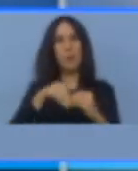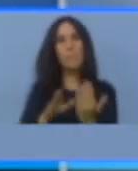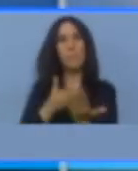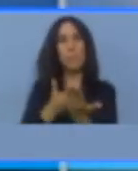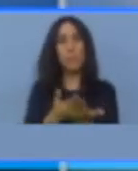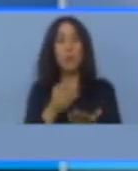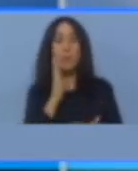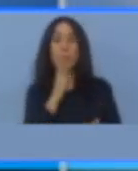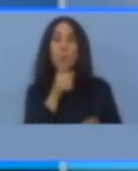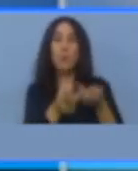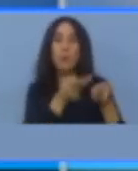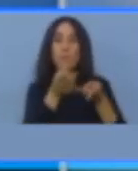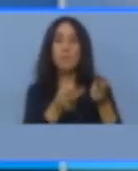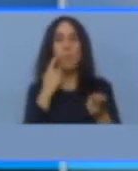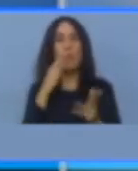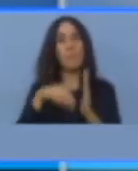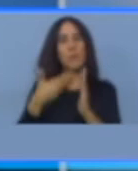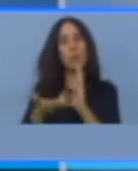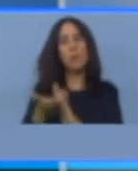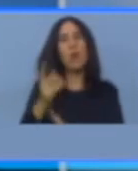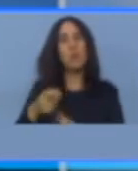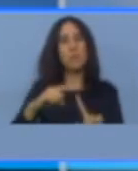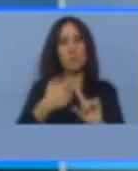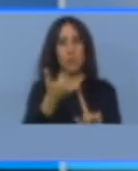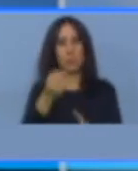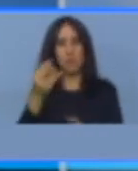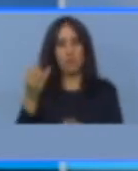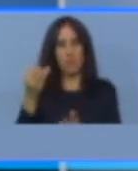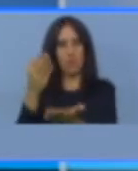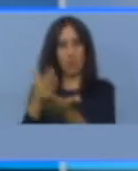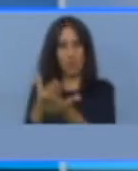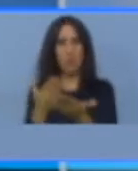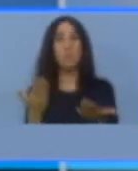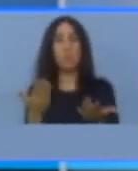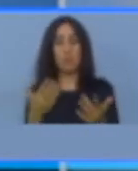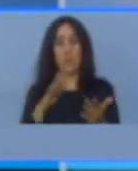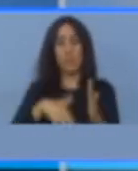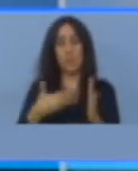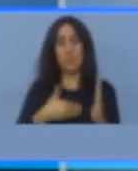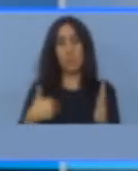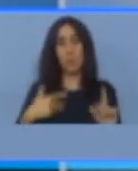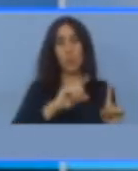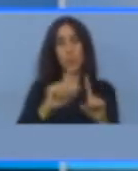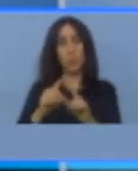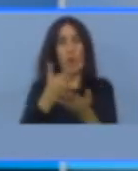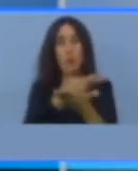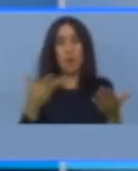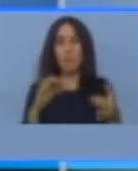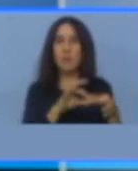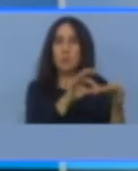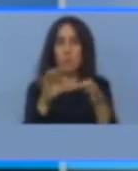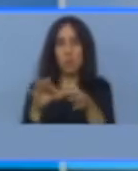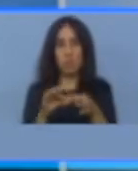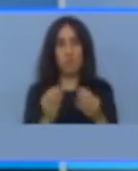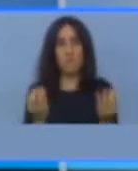dessa avaliação, aquilo que é a continuidade do plano até 2020, até para articular aos outros planos de saúde que existem, que também